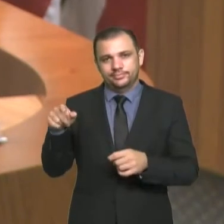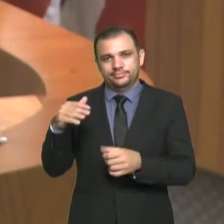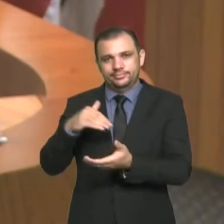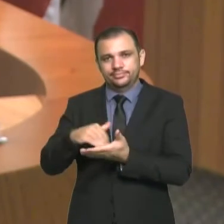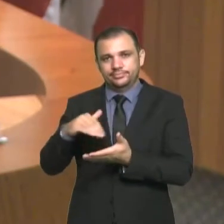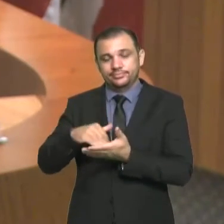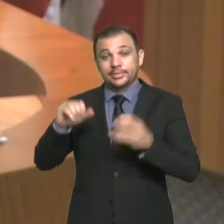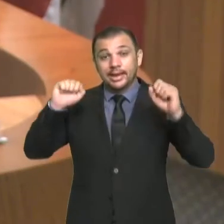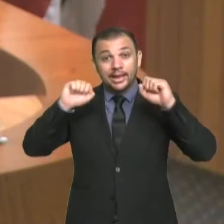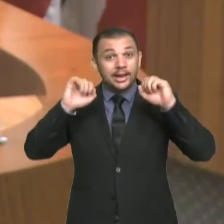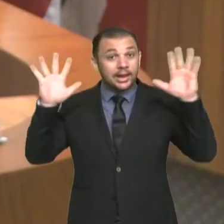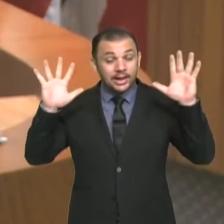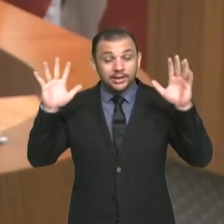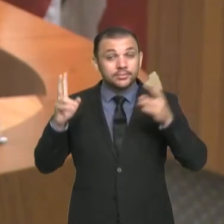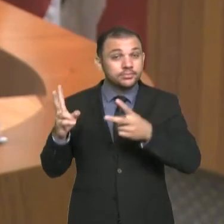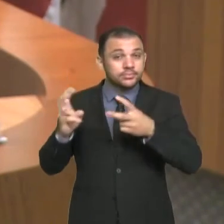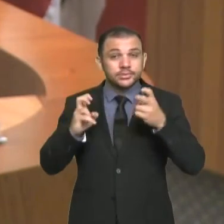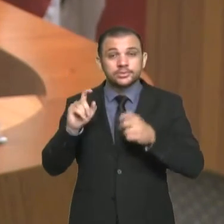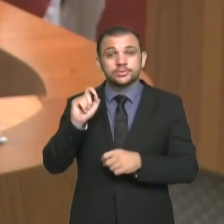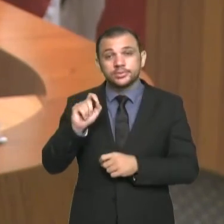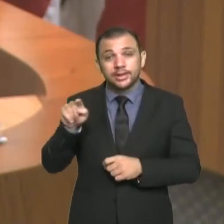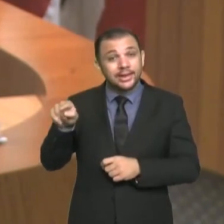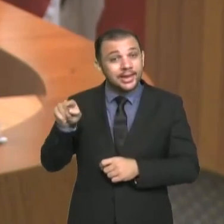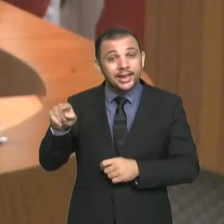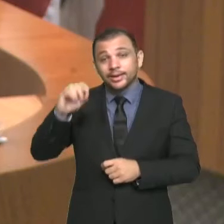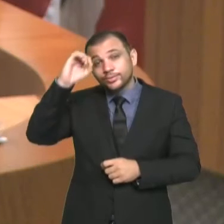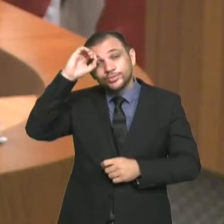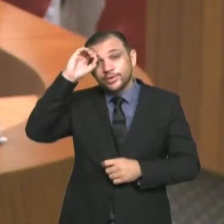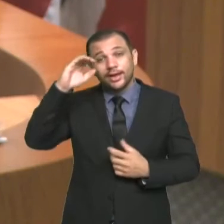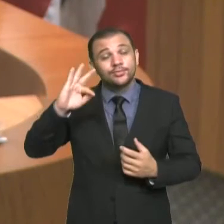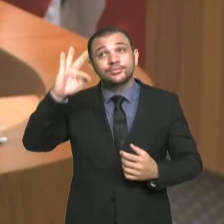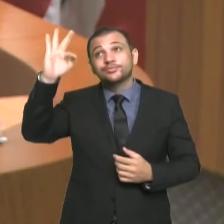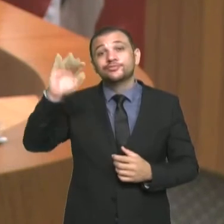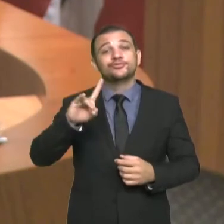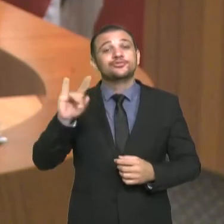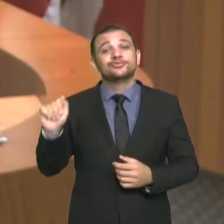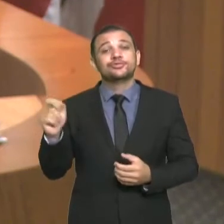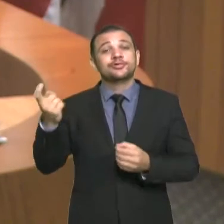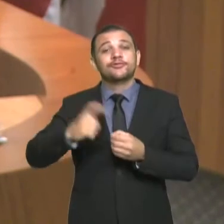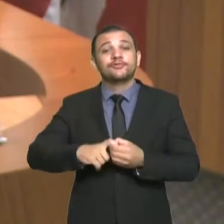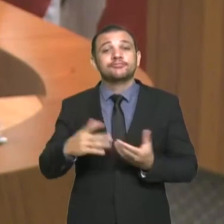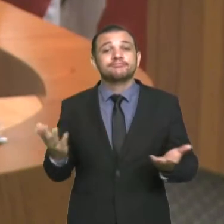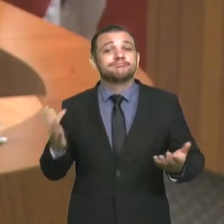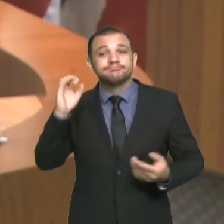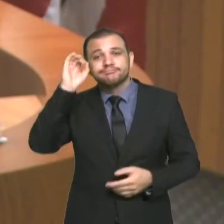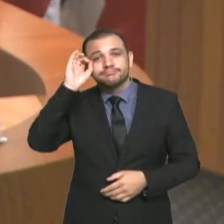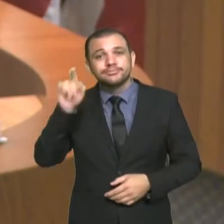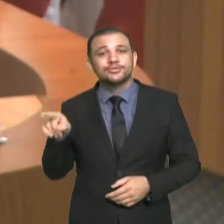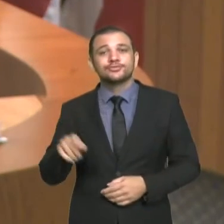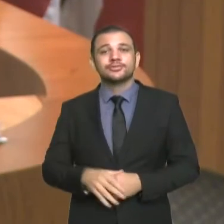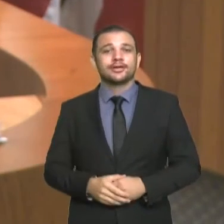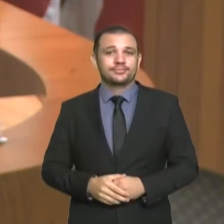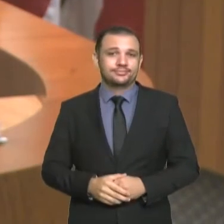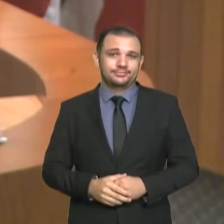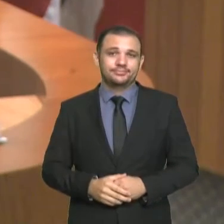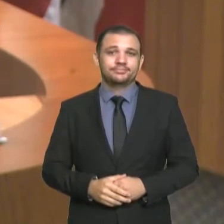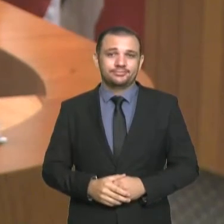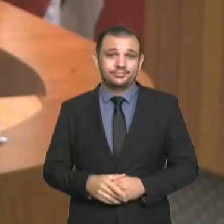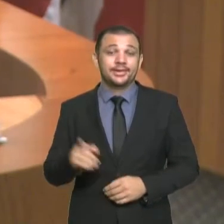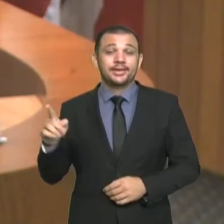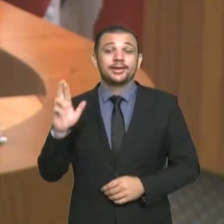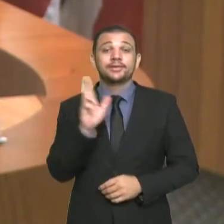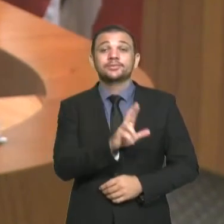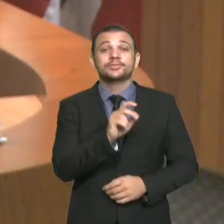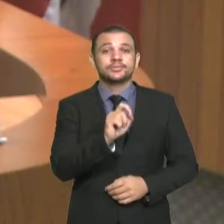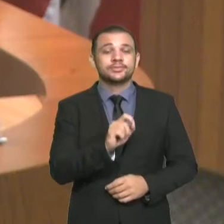de forma clara, demonstrou que nem mesmo ele sabe quando as aulas serão retomadas? Ele respondeu